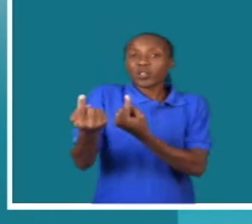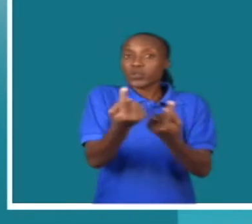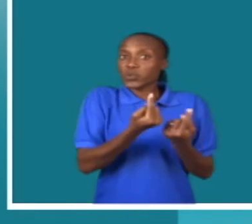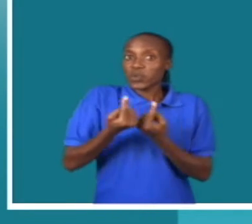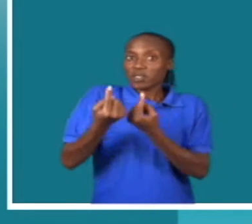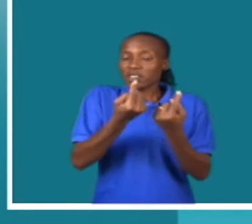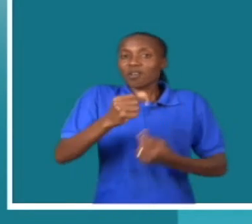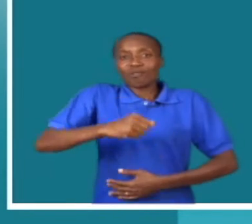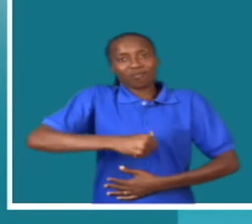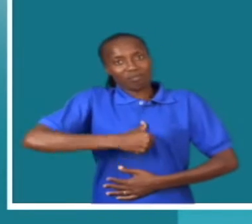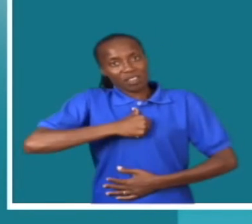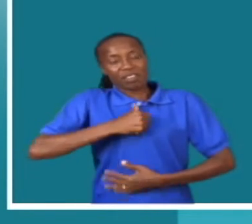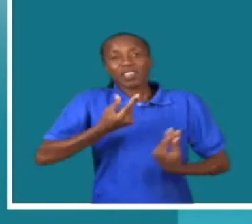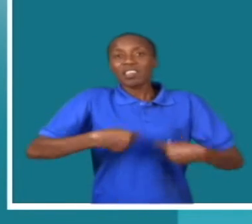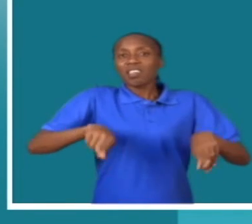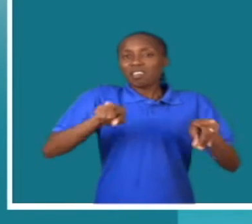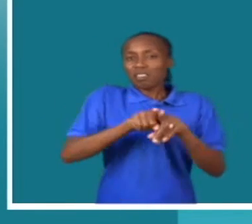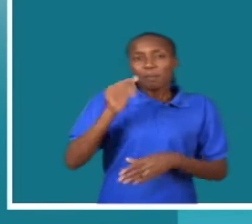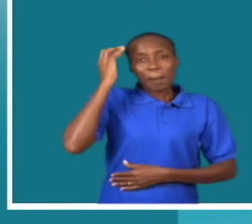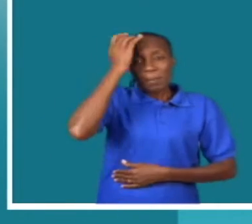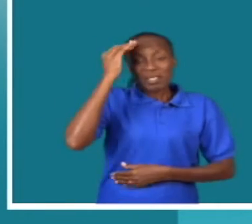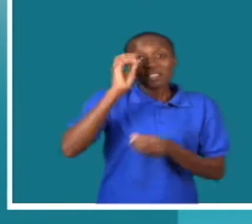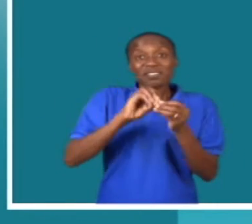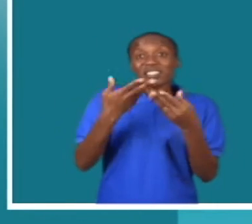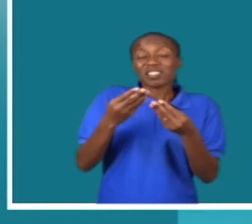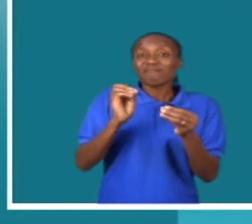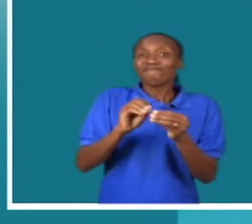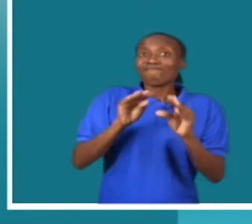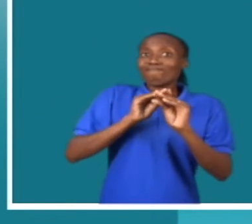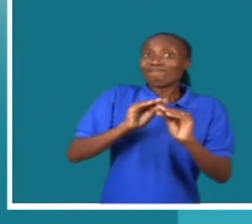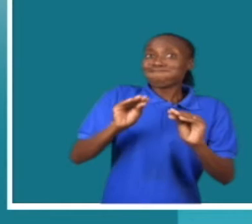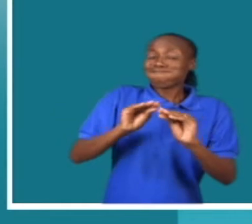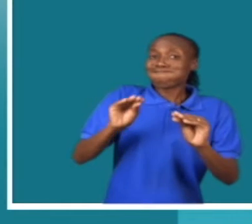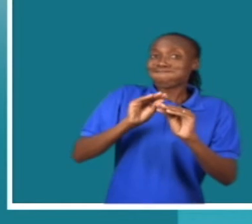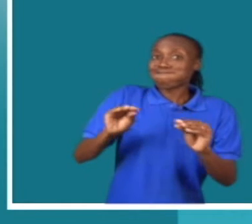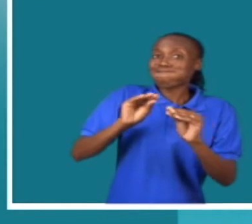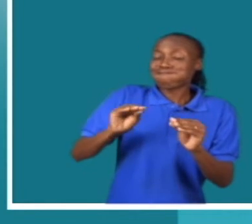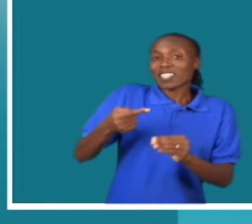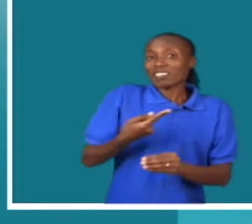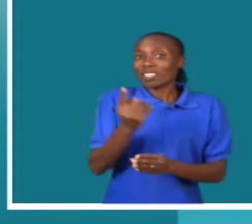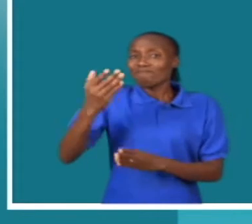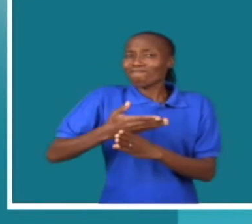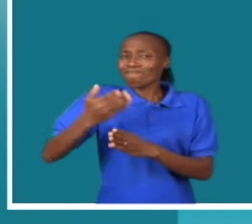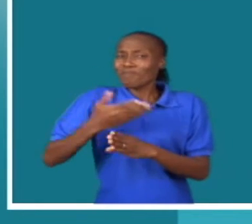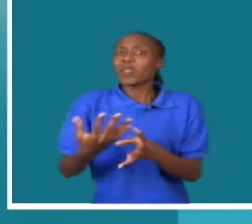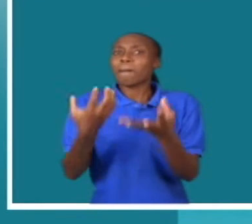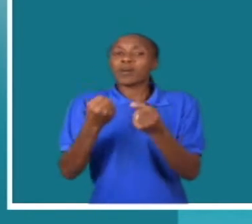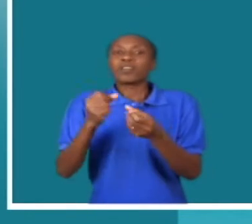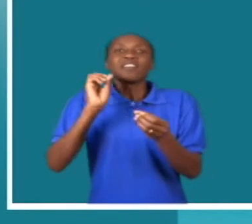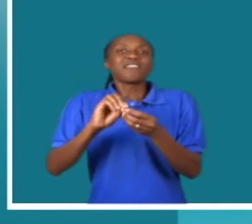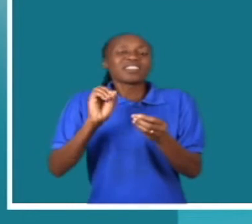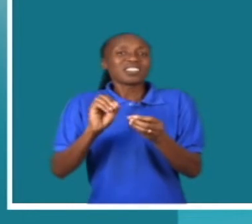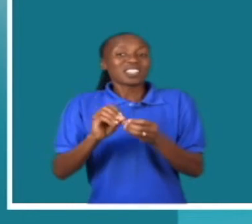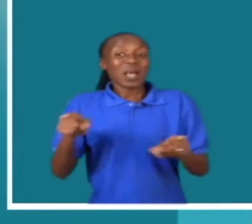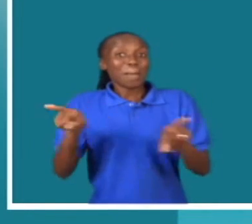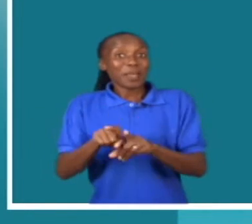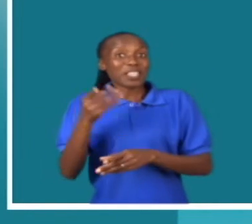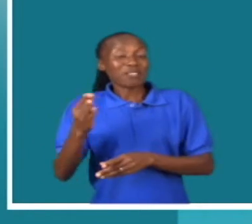E pensamos também em fazer treinamento de artes manuais, acreditando que as mesmas mulheres